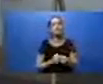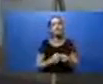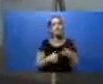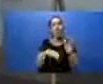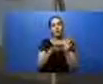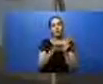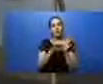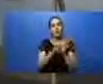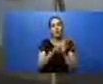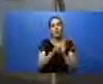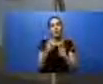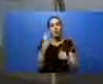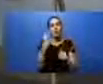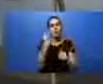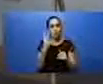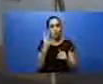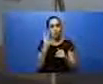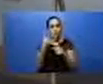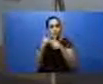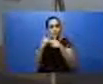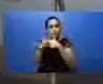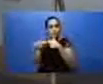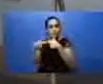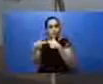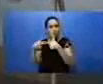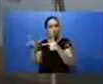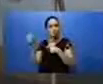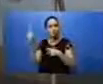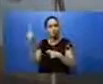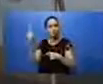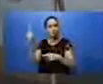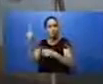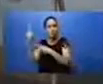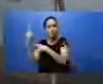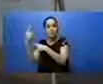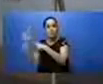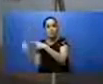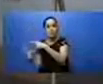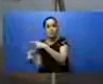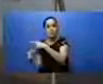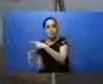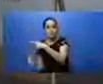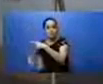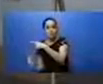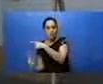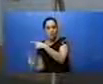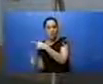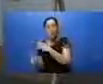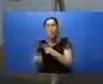2 dividido por meio. Quantas metades cabem no 2?